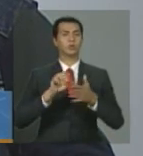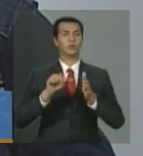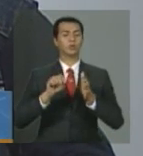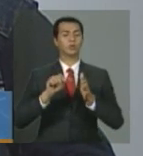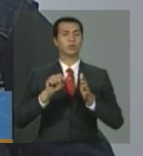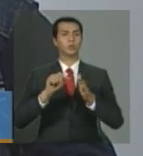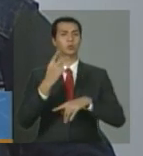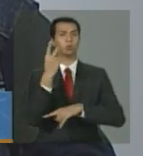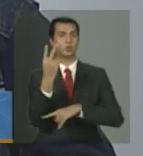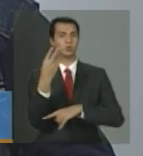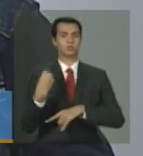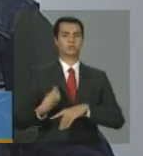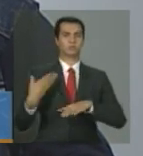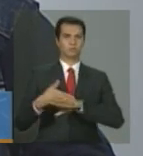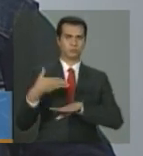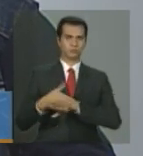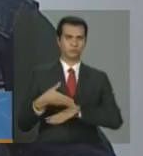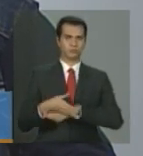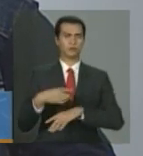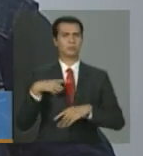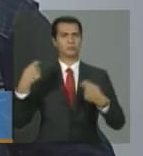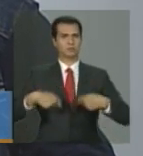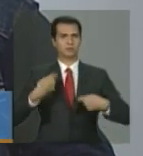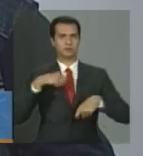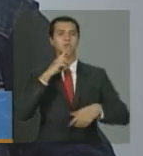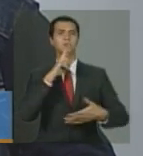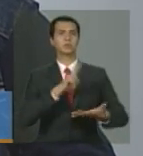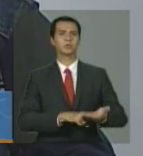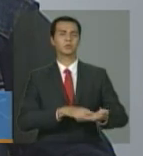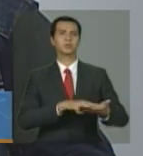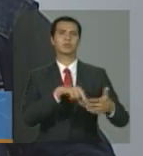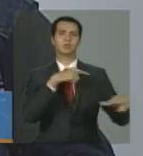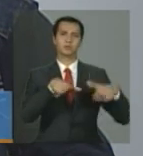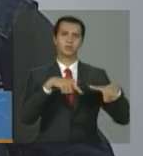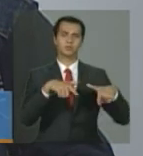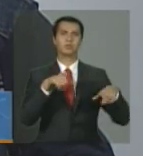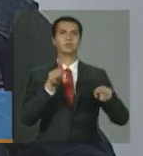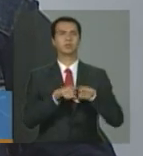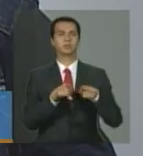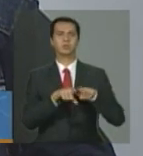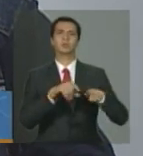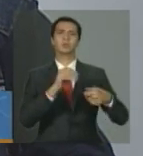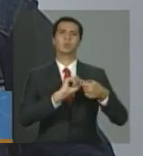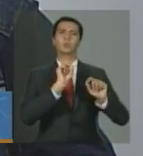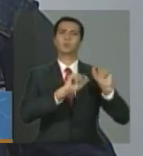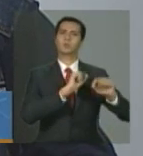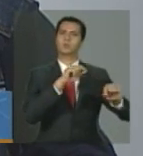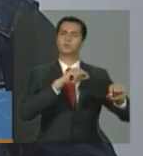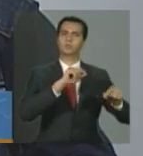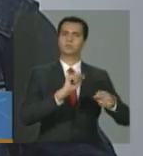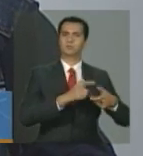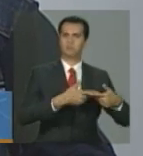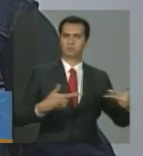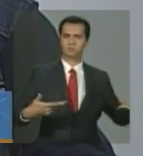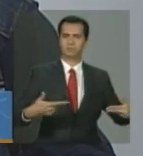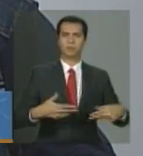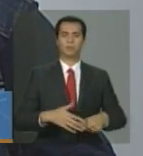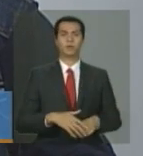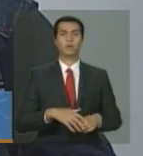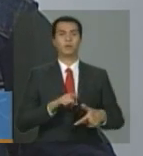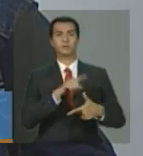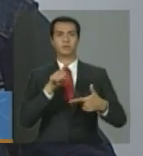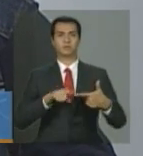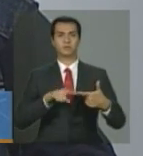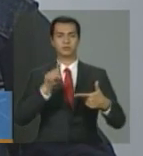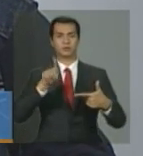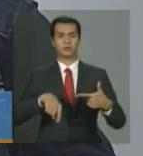o Censo dos conselhos com informações sobre a sua atuação e o funcionamento dos conselhos e o outro que é uma inovação esse